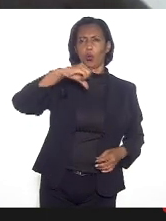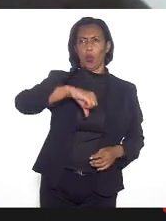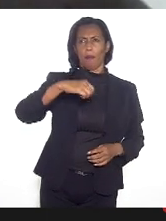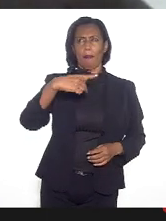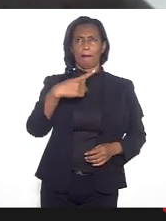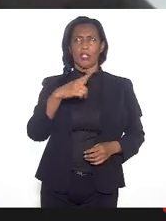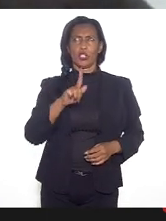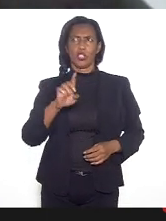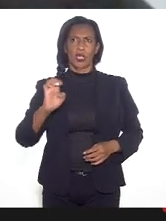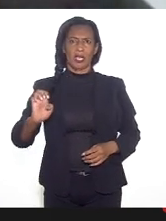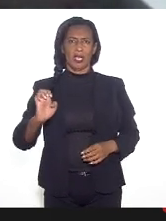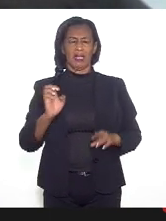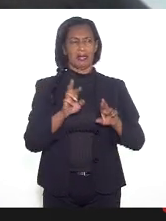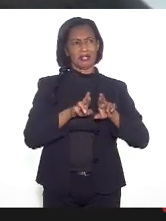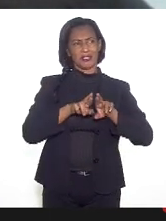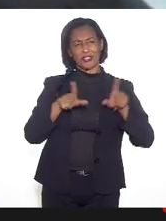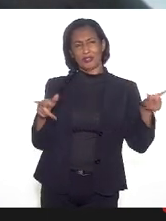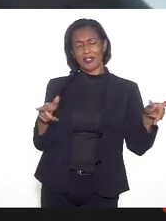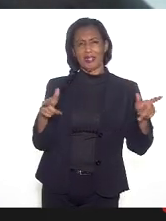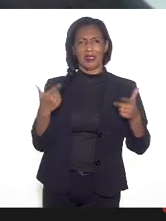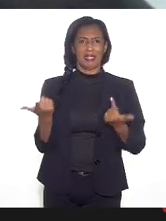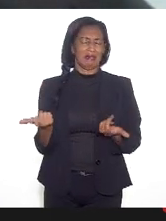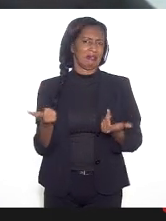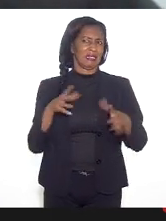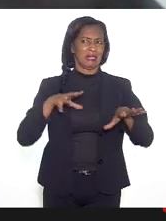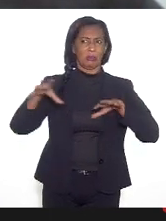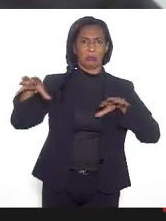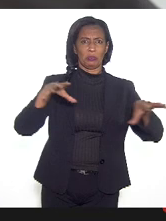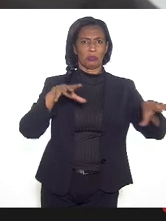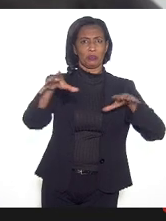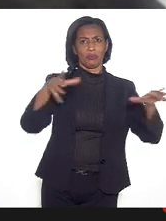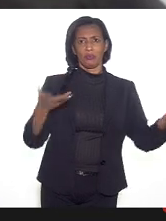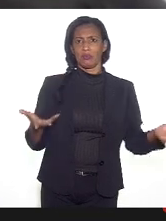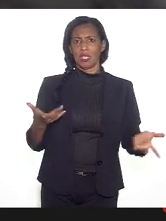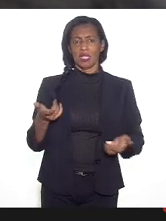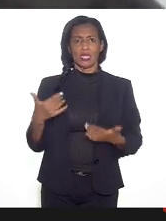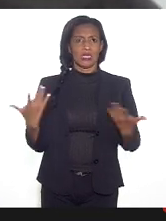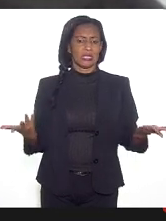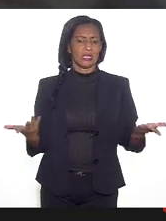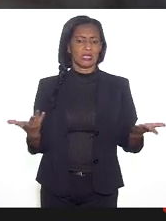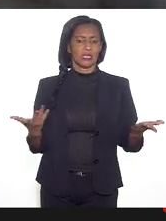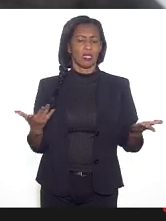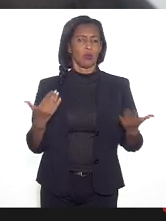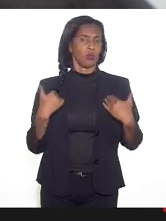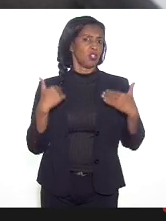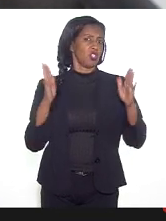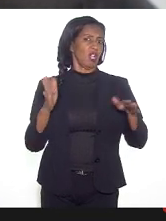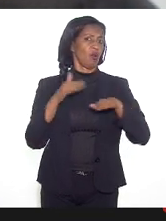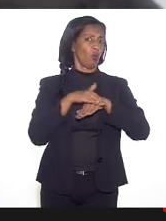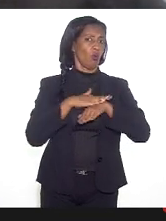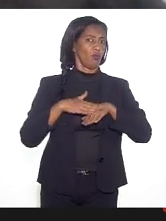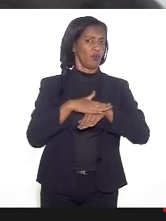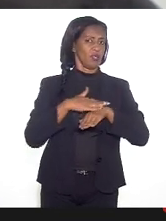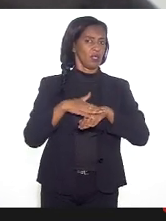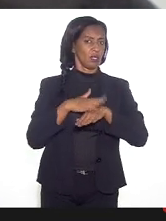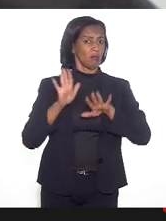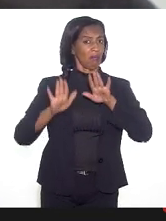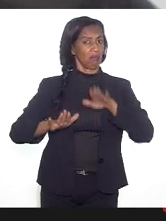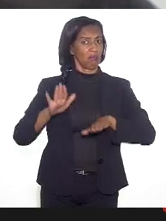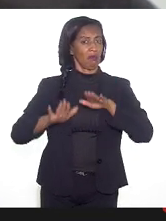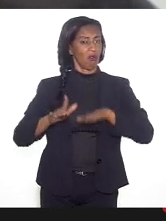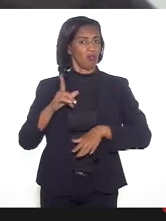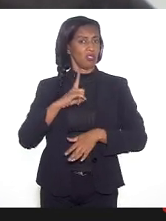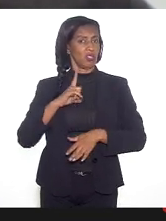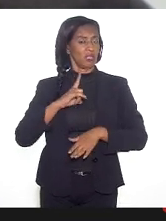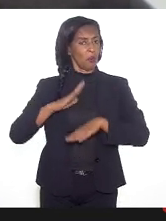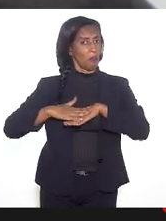PGE, divergência entre as câmaras. Então, acho que, não obstante o que já conversamos, mas talvez tenhamos aí